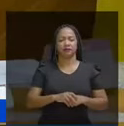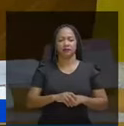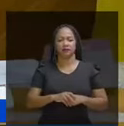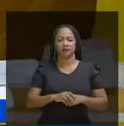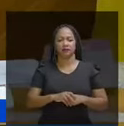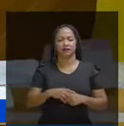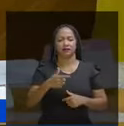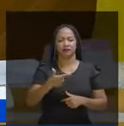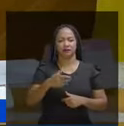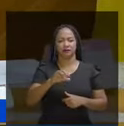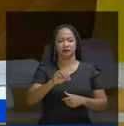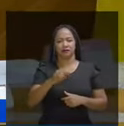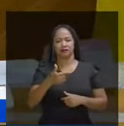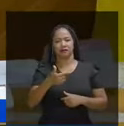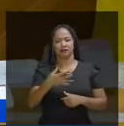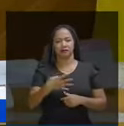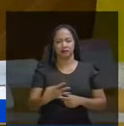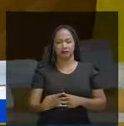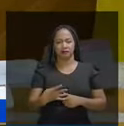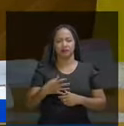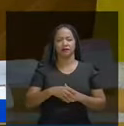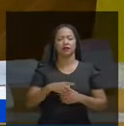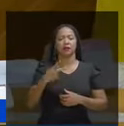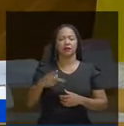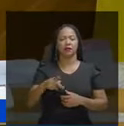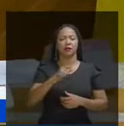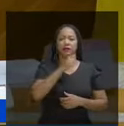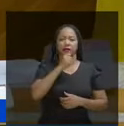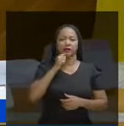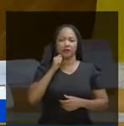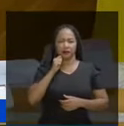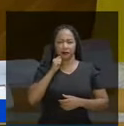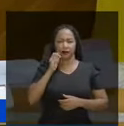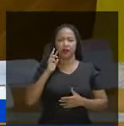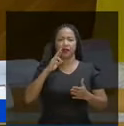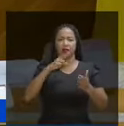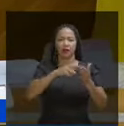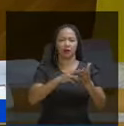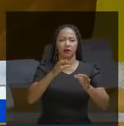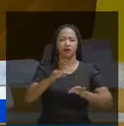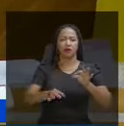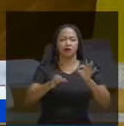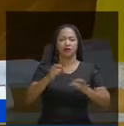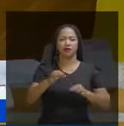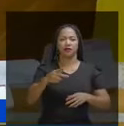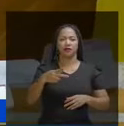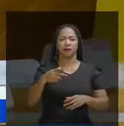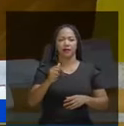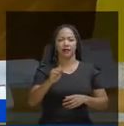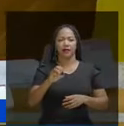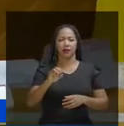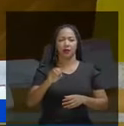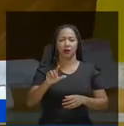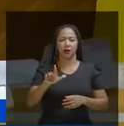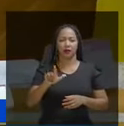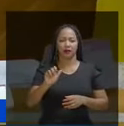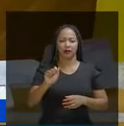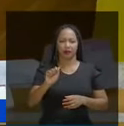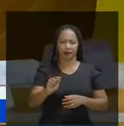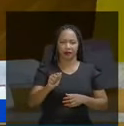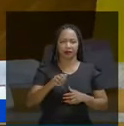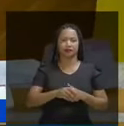0661 de 2024, origem Macapá. A relatora é a juíza Paola Santos, recorrente